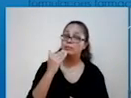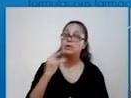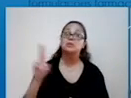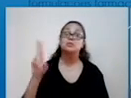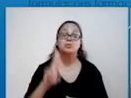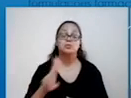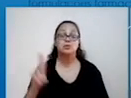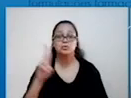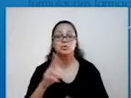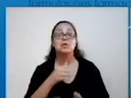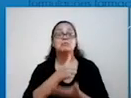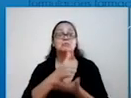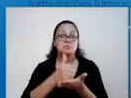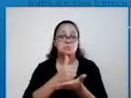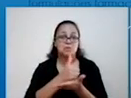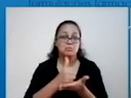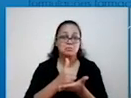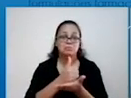formulações farmacêuticas.